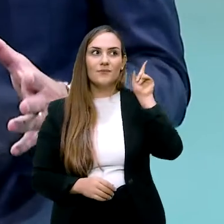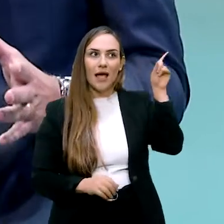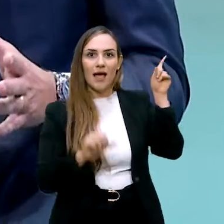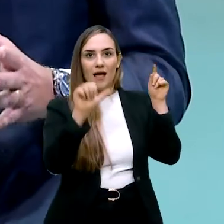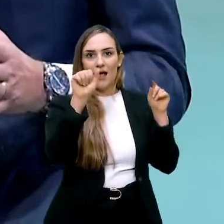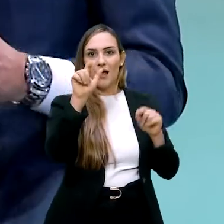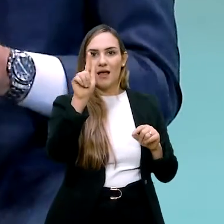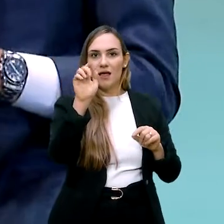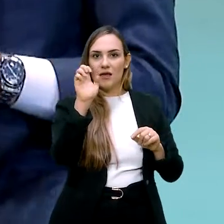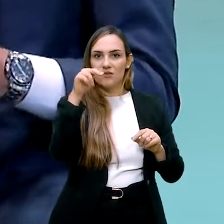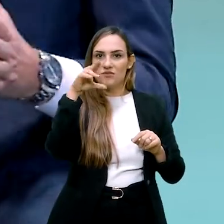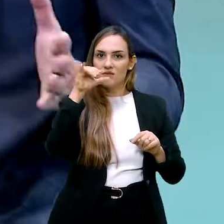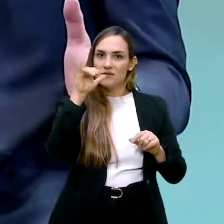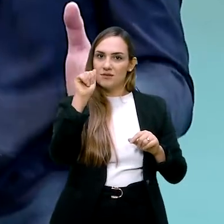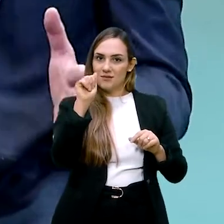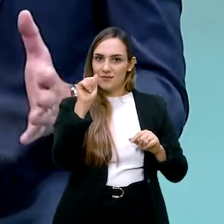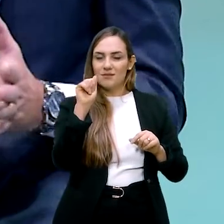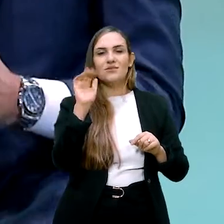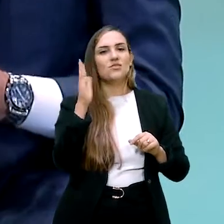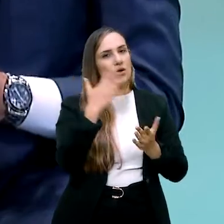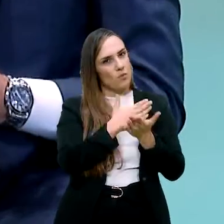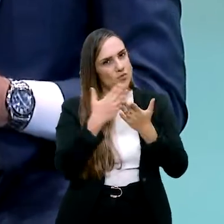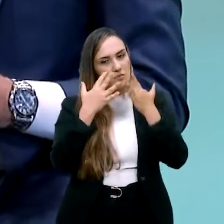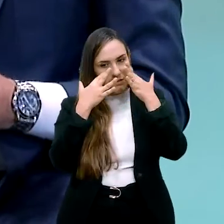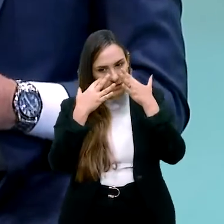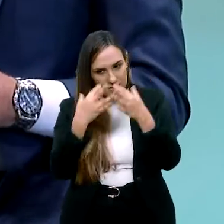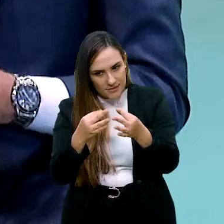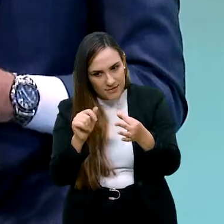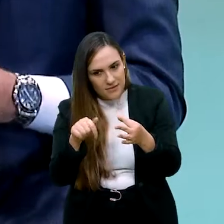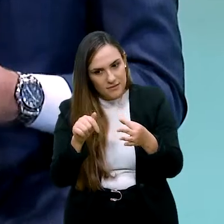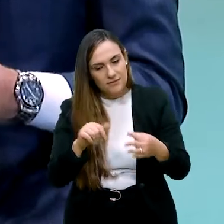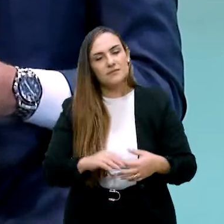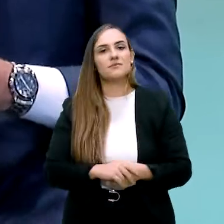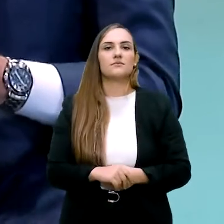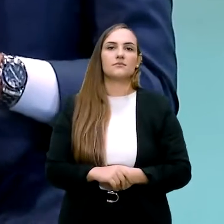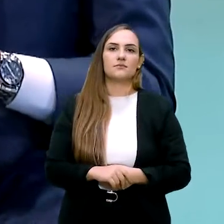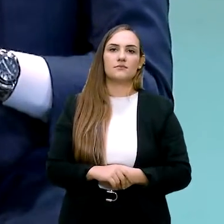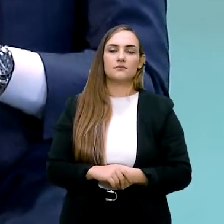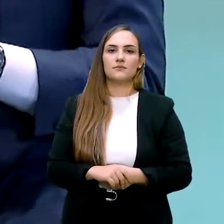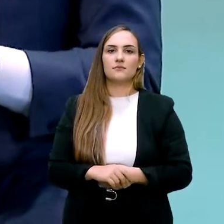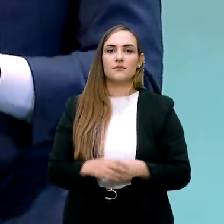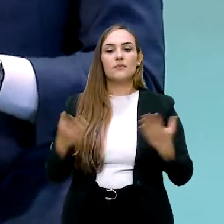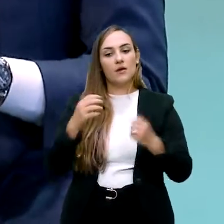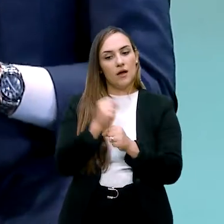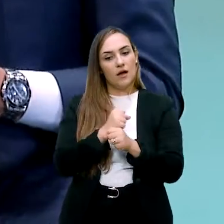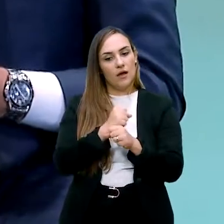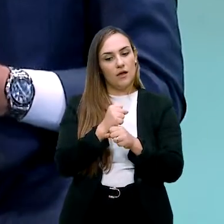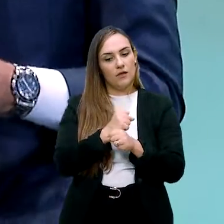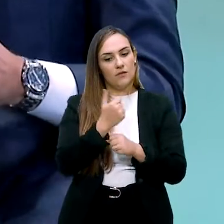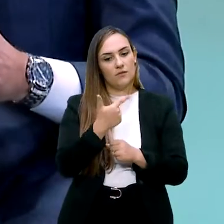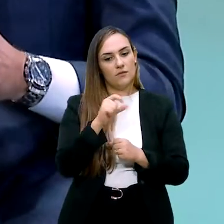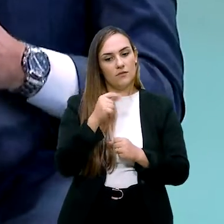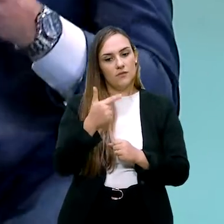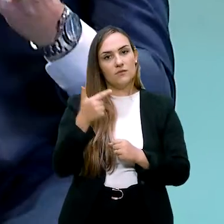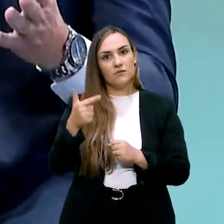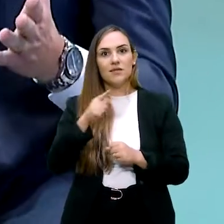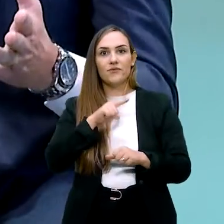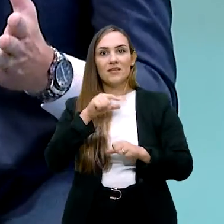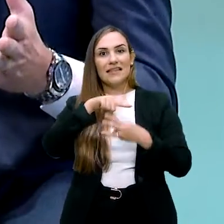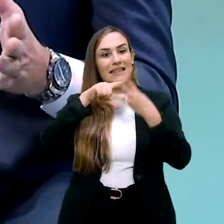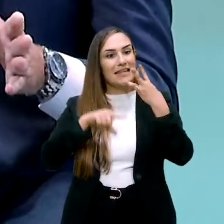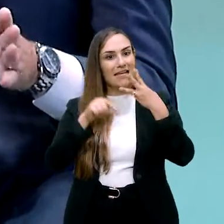Saúde Suplementar, ela está atenta a esse público, certamente. Nós, esse ano de 2022, tivemos